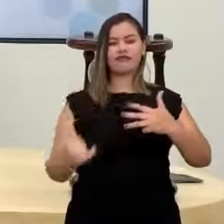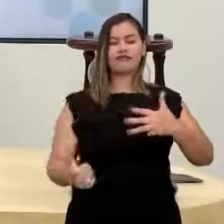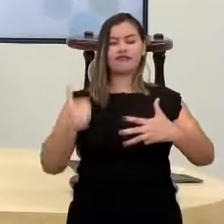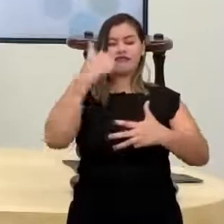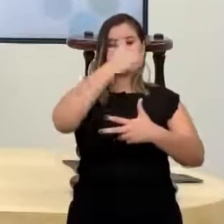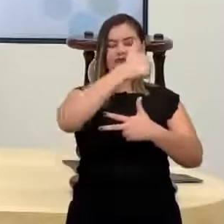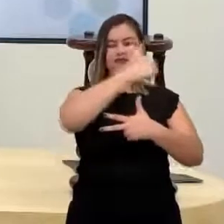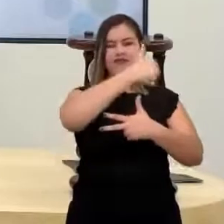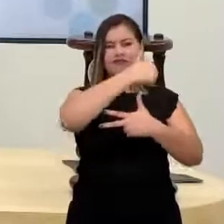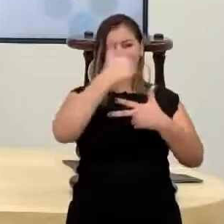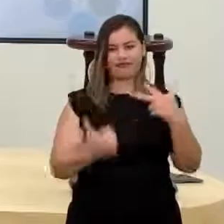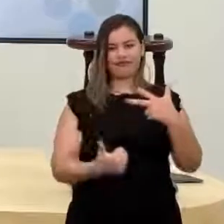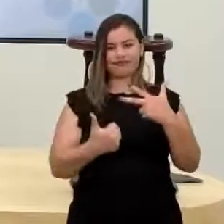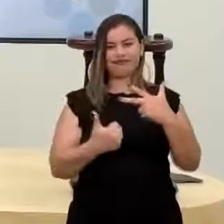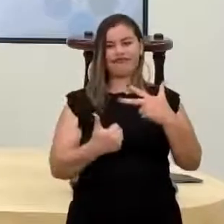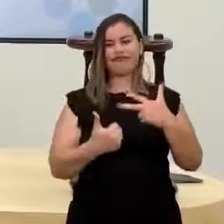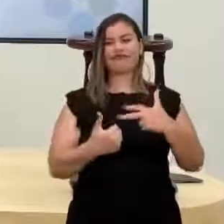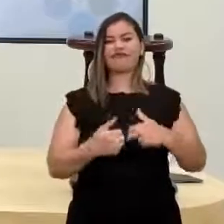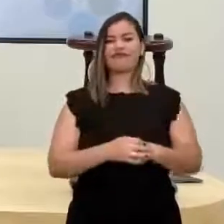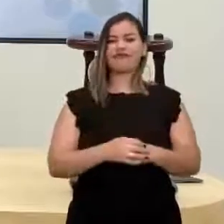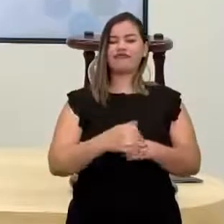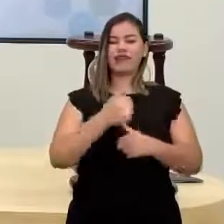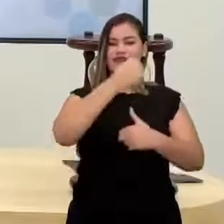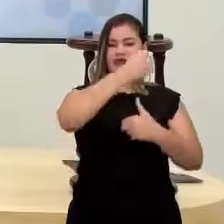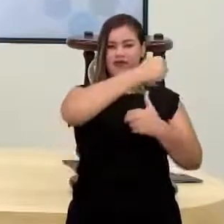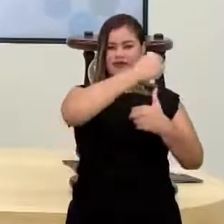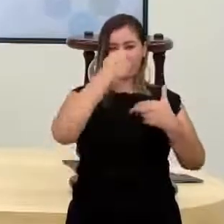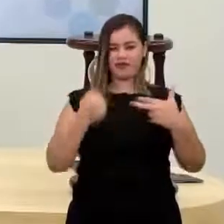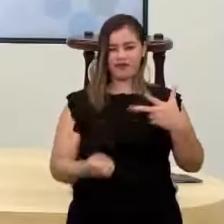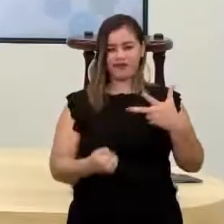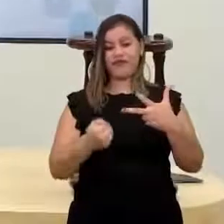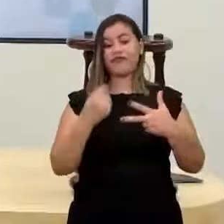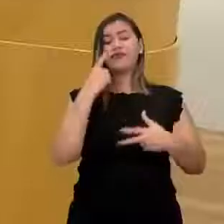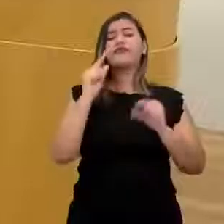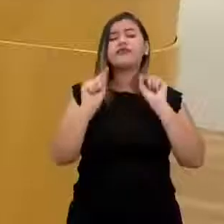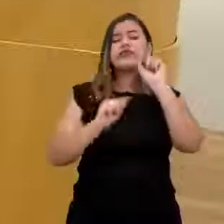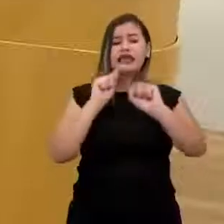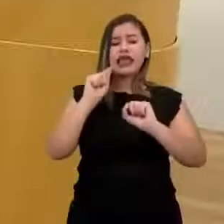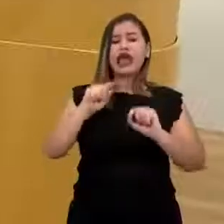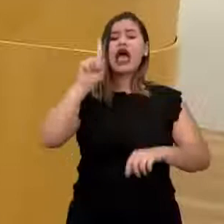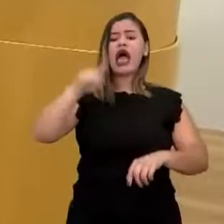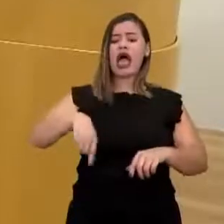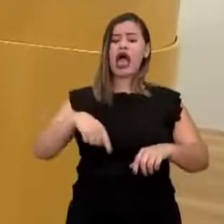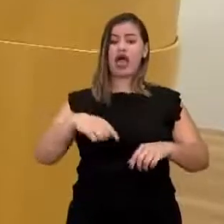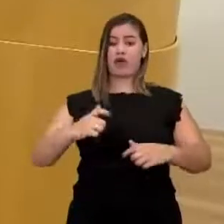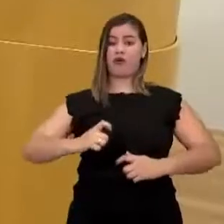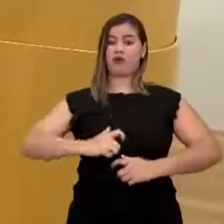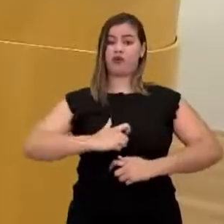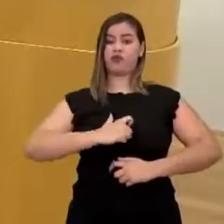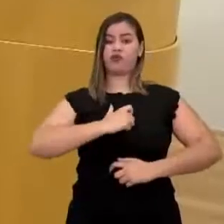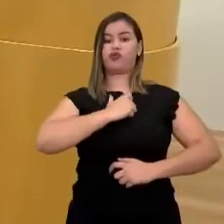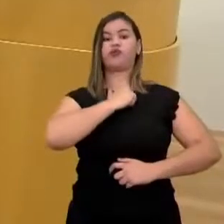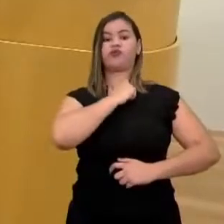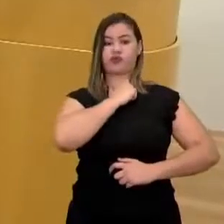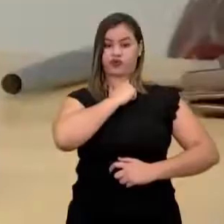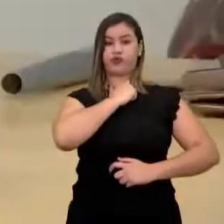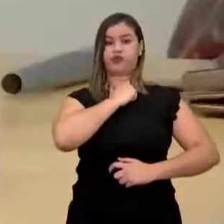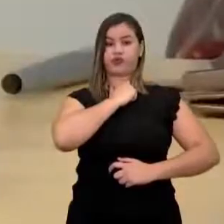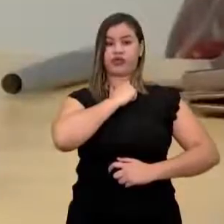trouxe aqui para vocês, ó, dá uma olhadinha aqui, ó, na mesa da Pro. Nós temos o poder